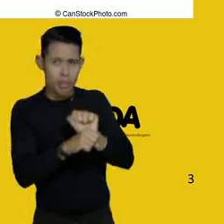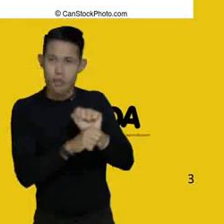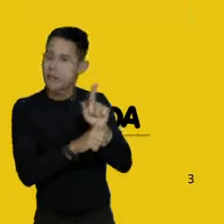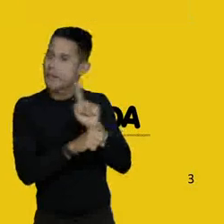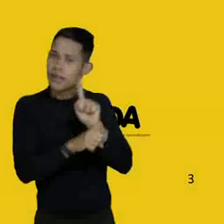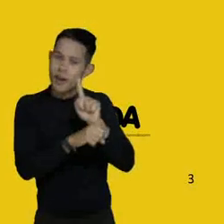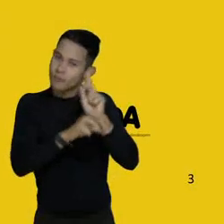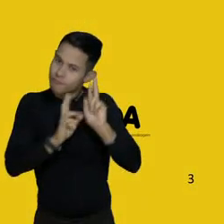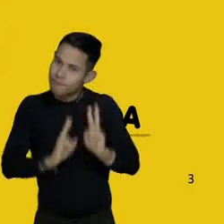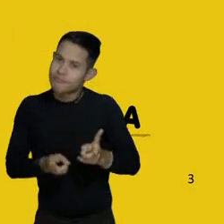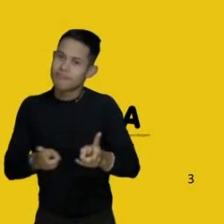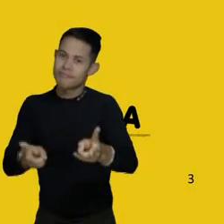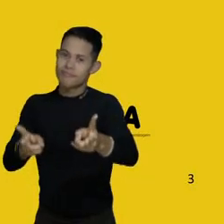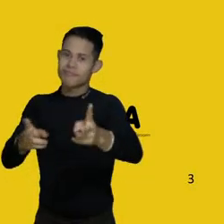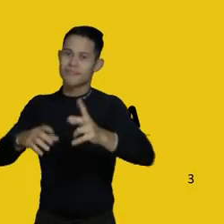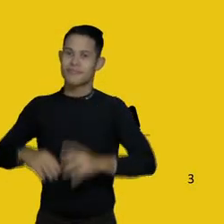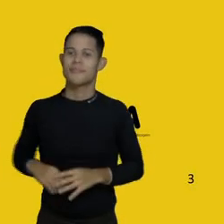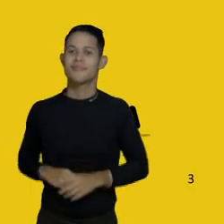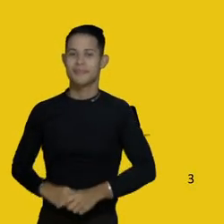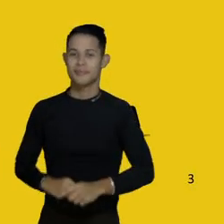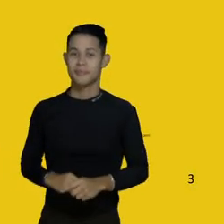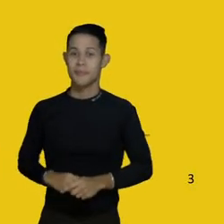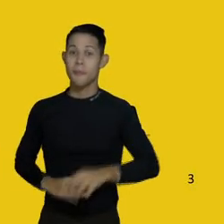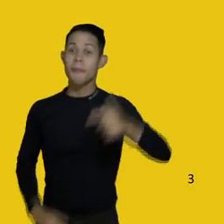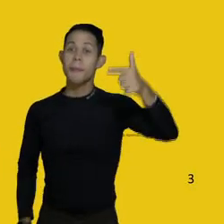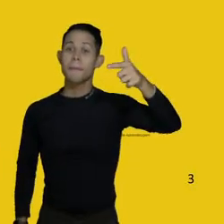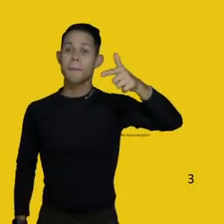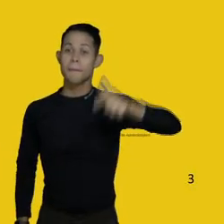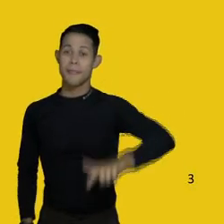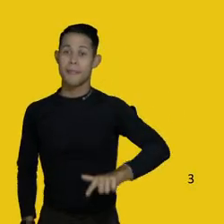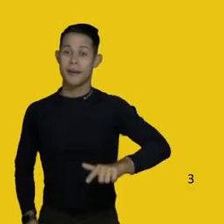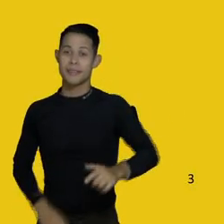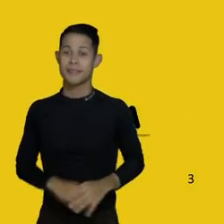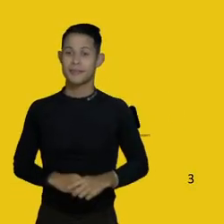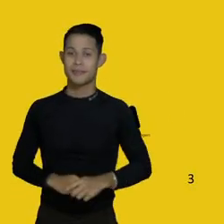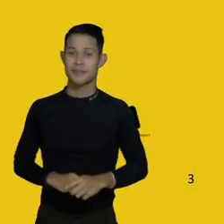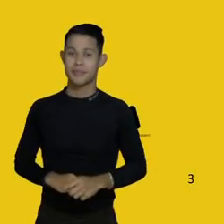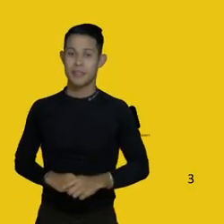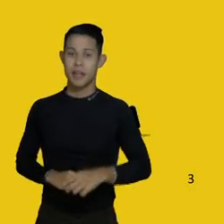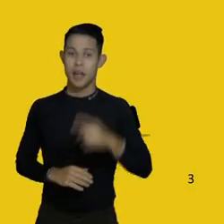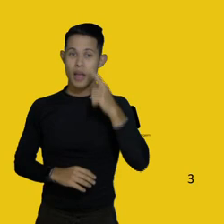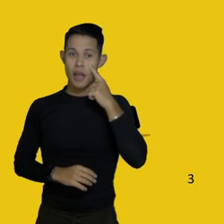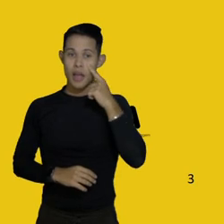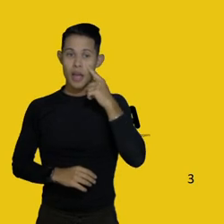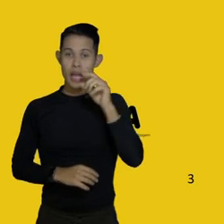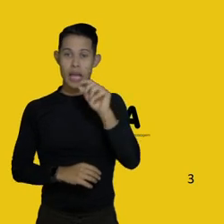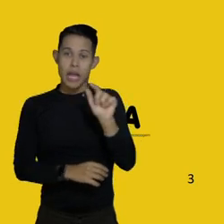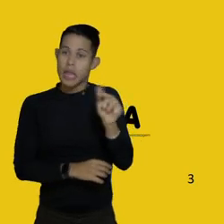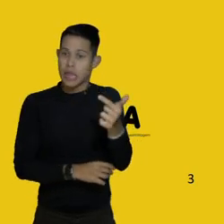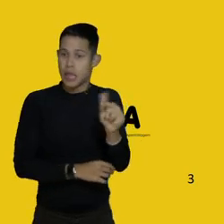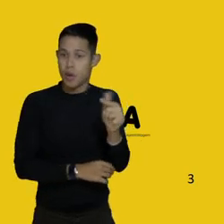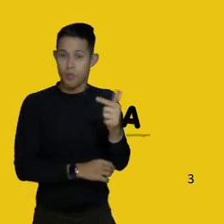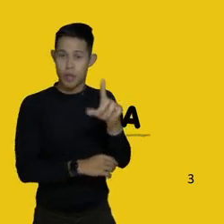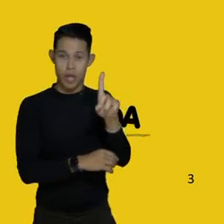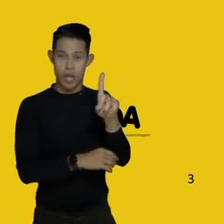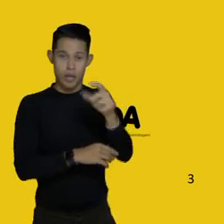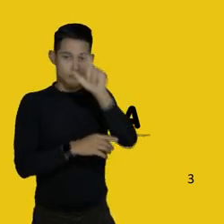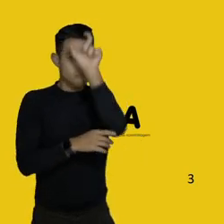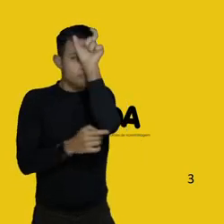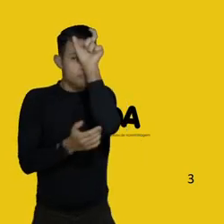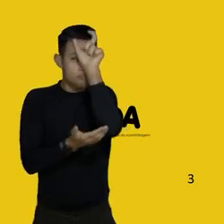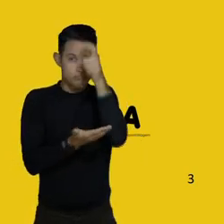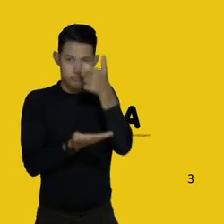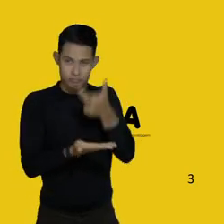Param então aqui sem dislexia né que nem parecido com quees